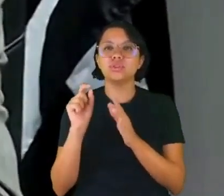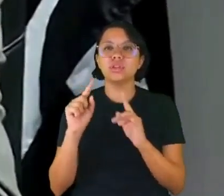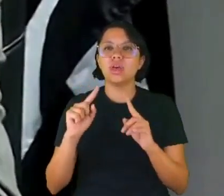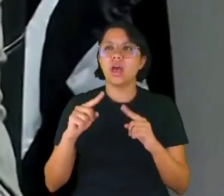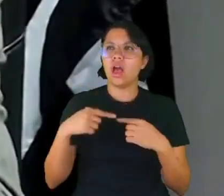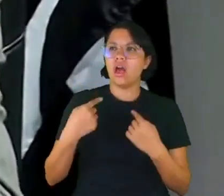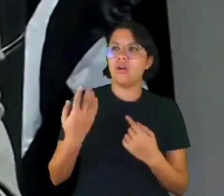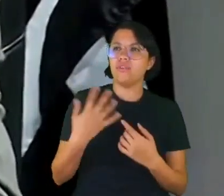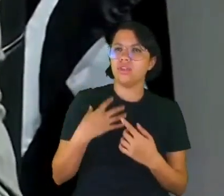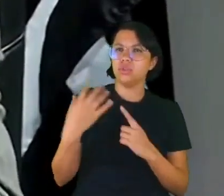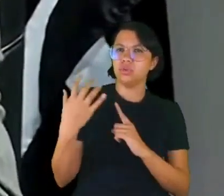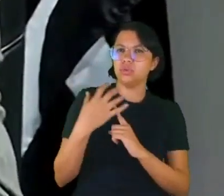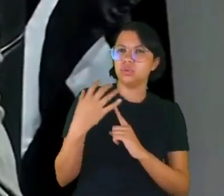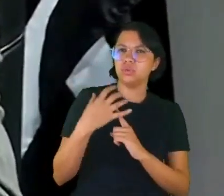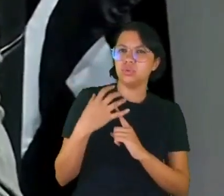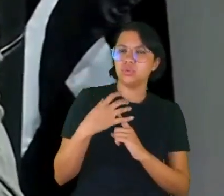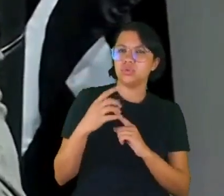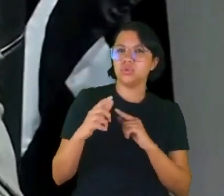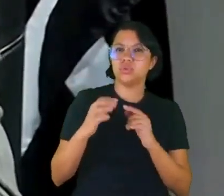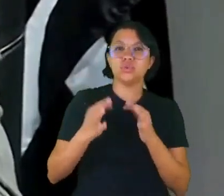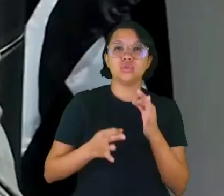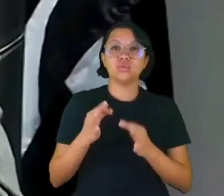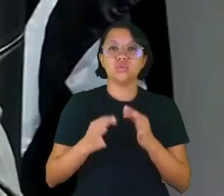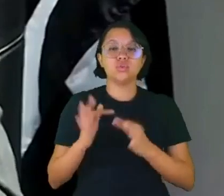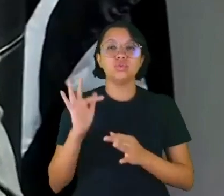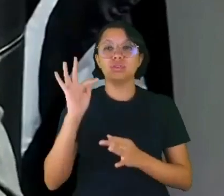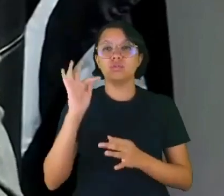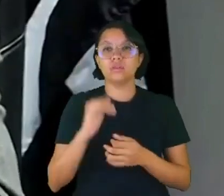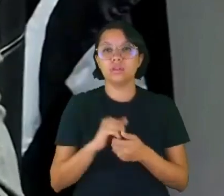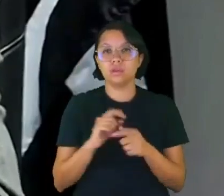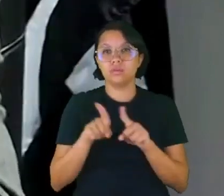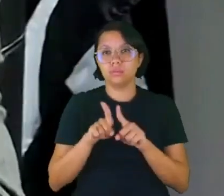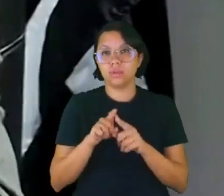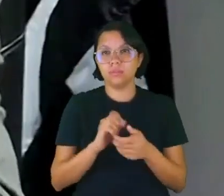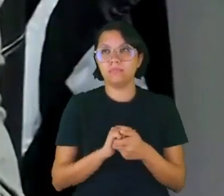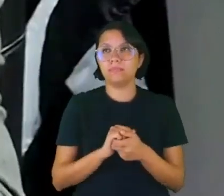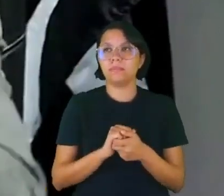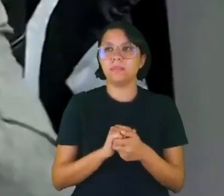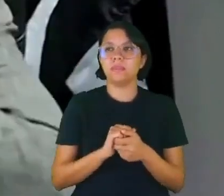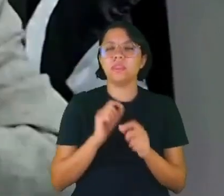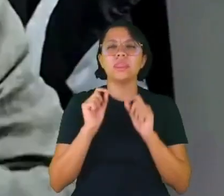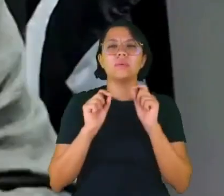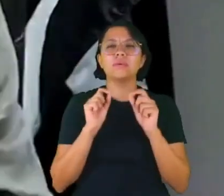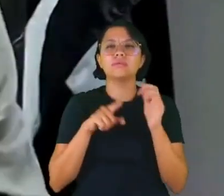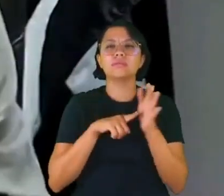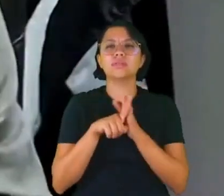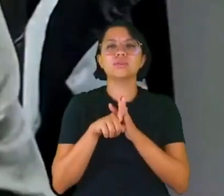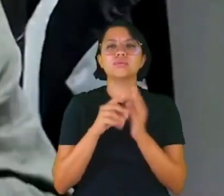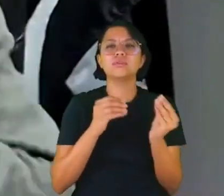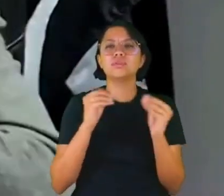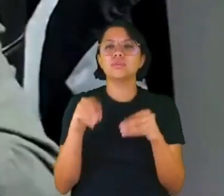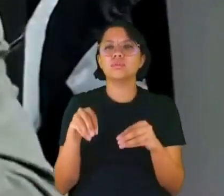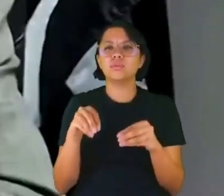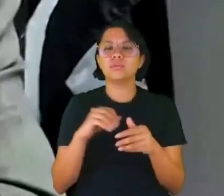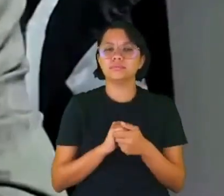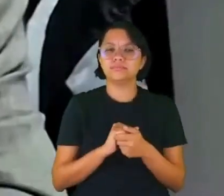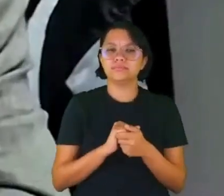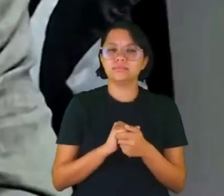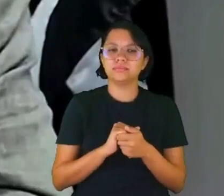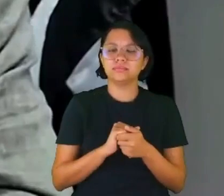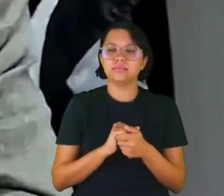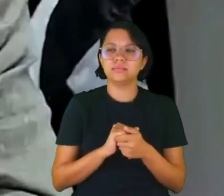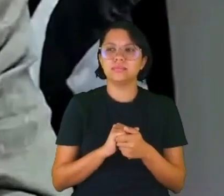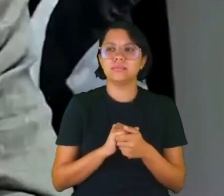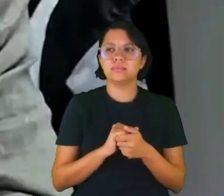e afligem sobre modo da Justiça do Trabalho, Justiça Federal, perdão. Quais são as questões que ele colocou?